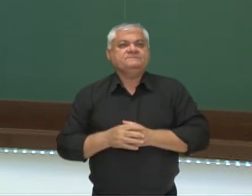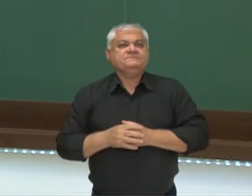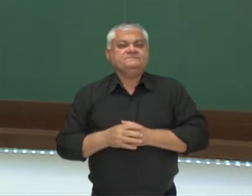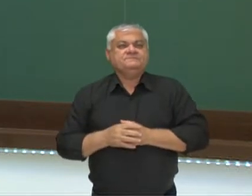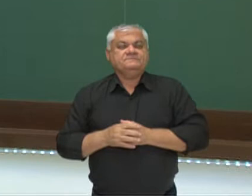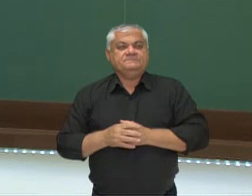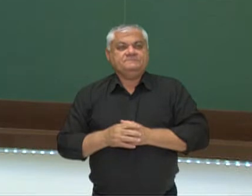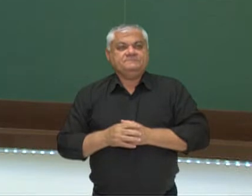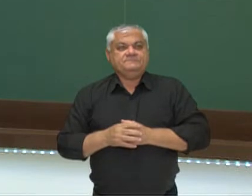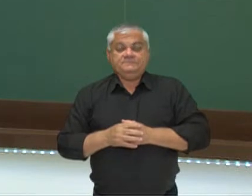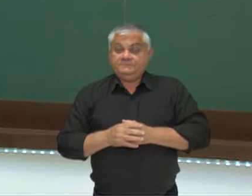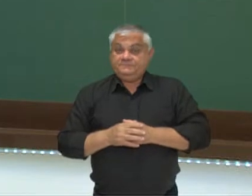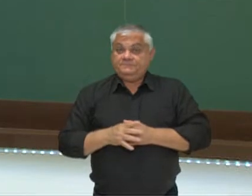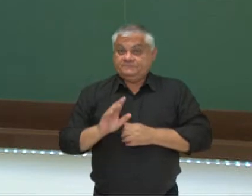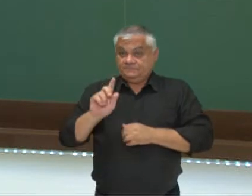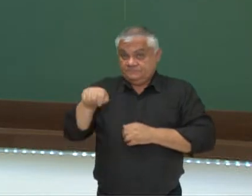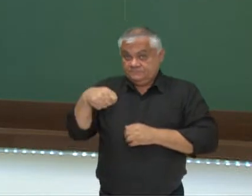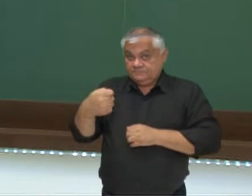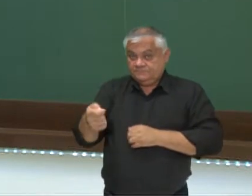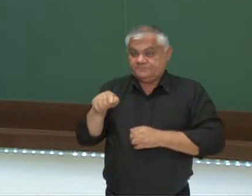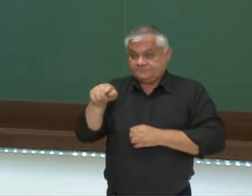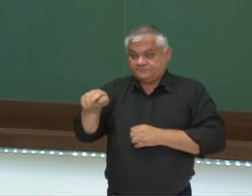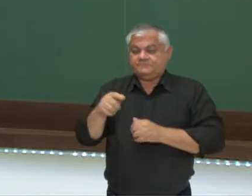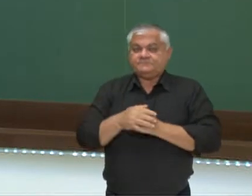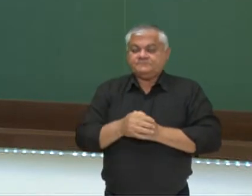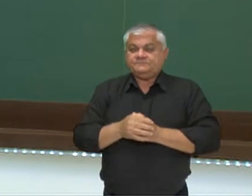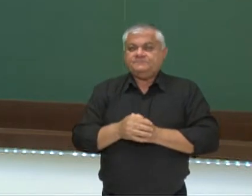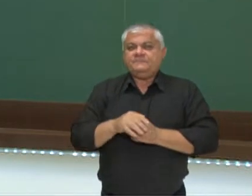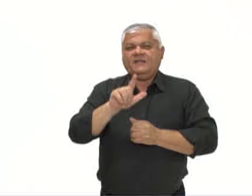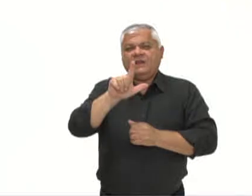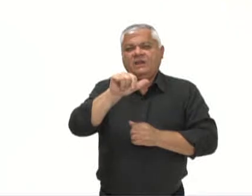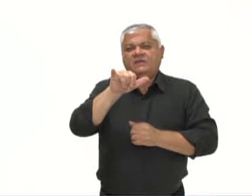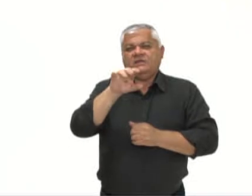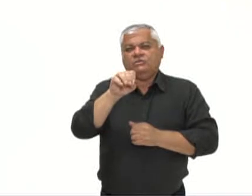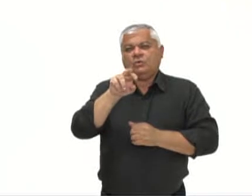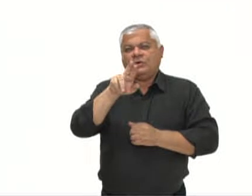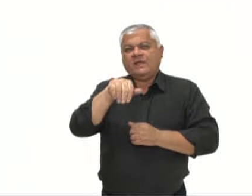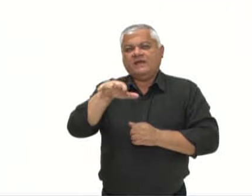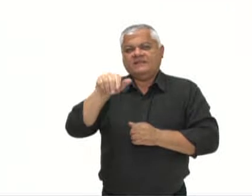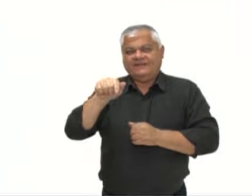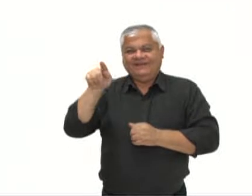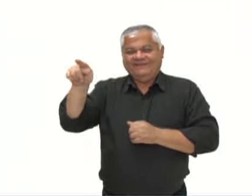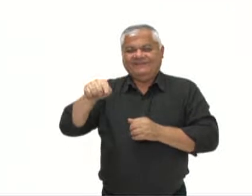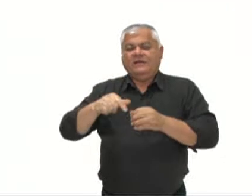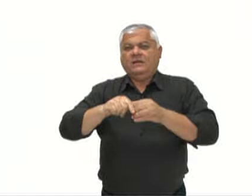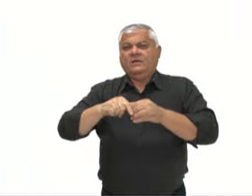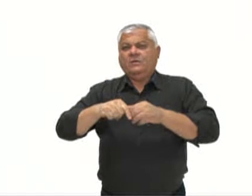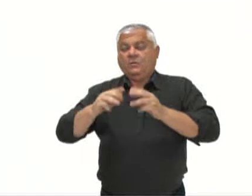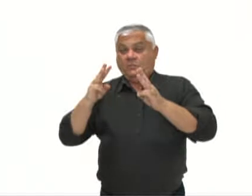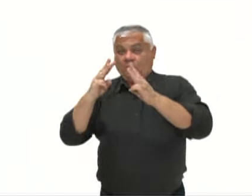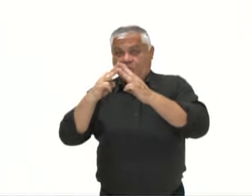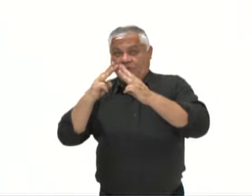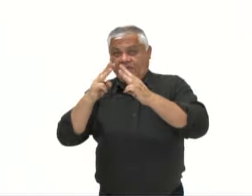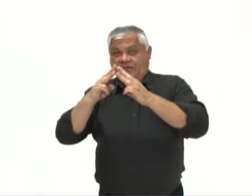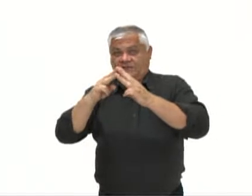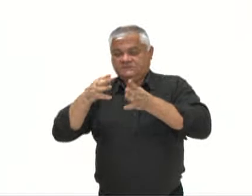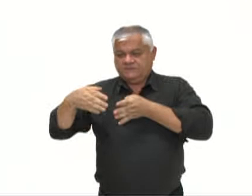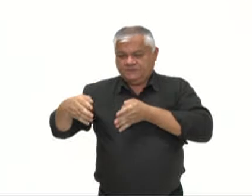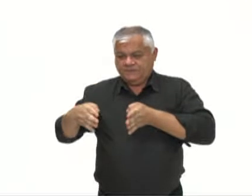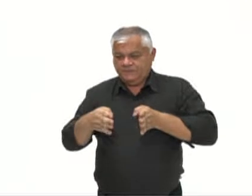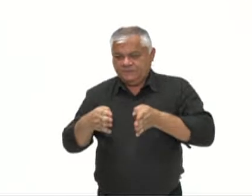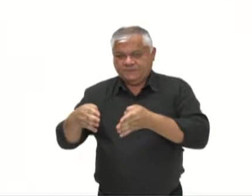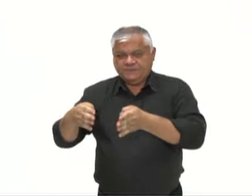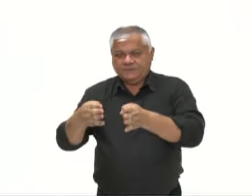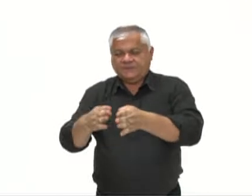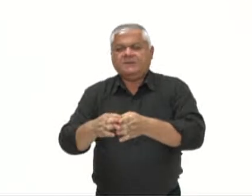quando a gente fala sobre a bacia hidrográfica litorânea, aqui a gente tem o rio Nundiaquara, que atravessa a cidade de Morretes, cidade turística